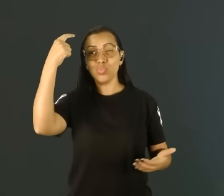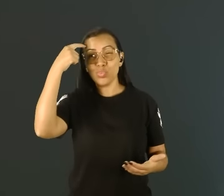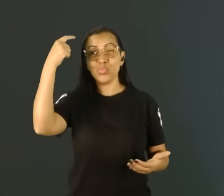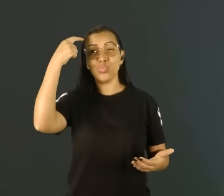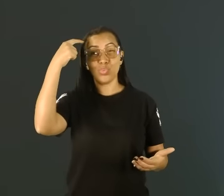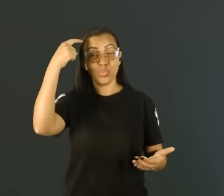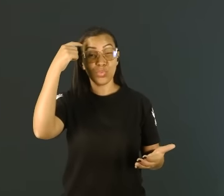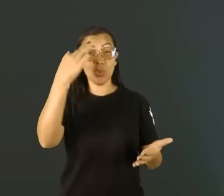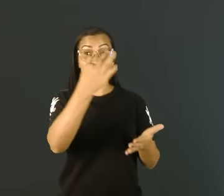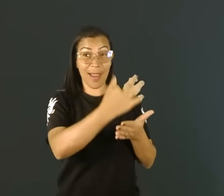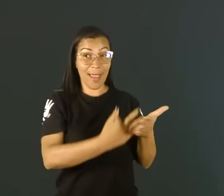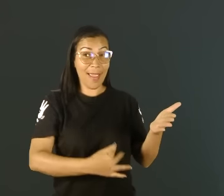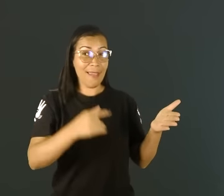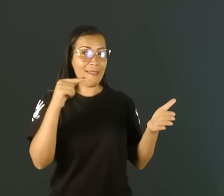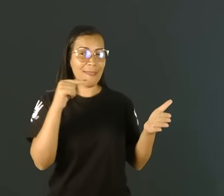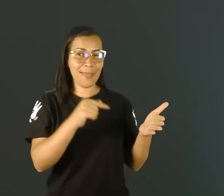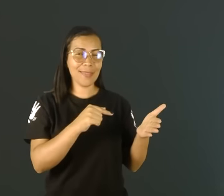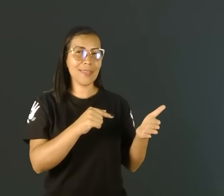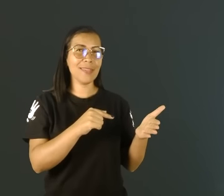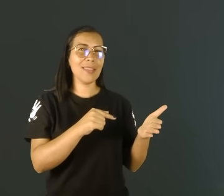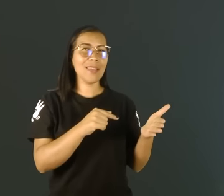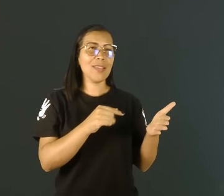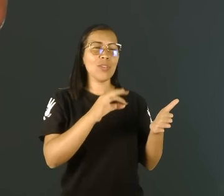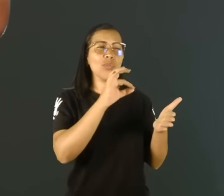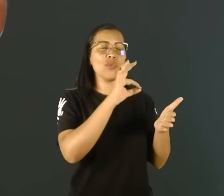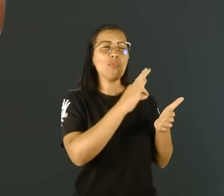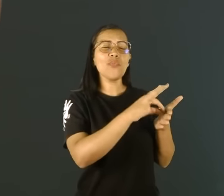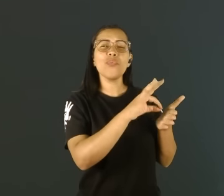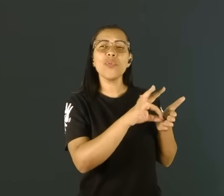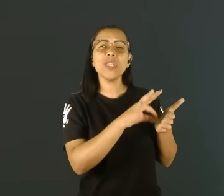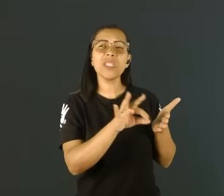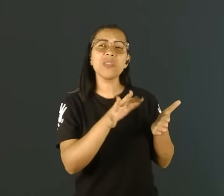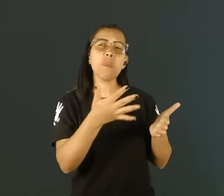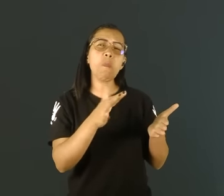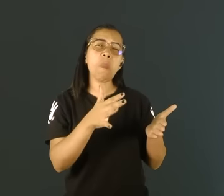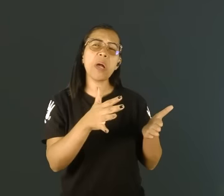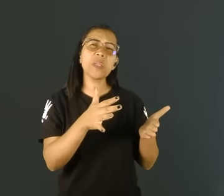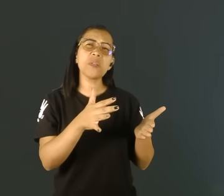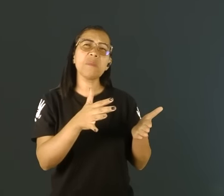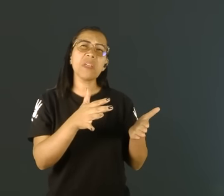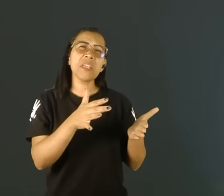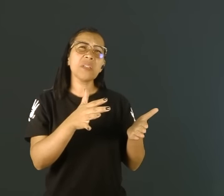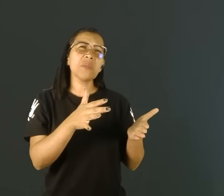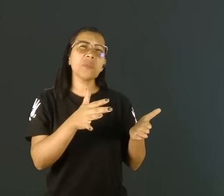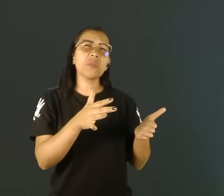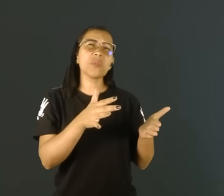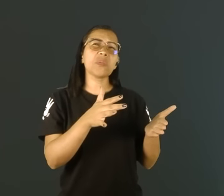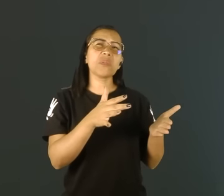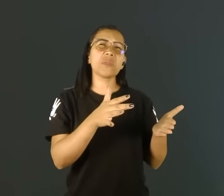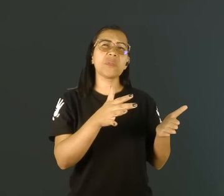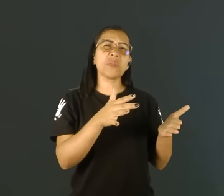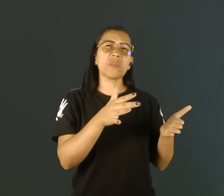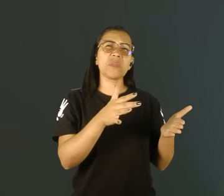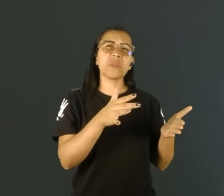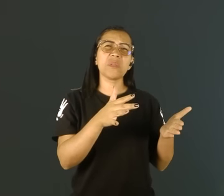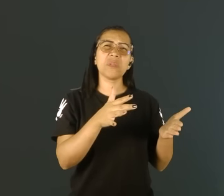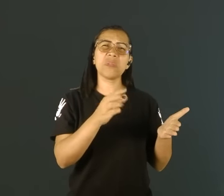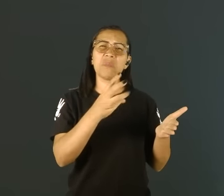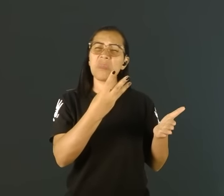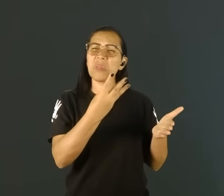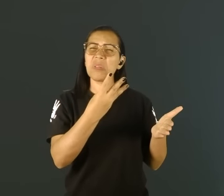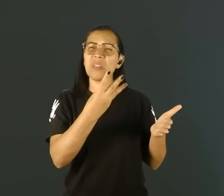Esse texto foi escrito aproximadamente 3.771 anos atrás. E mesmo sendo um